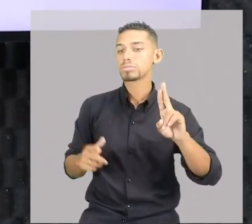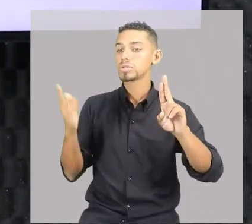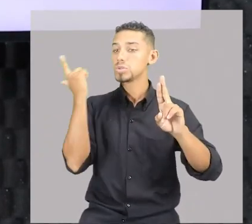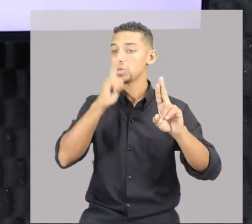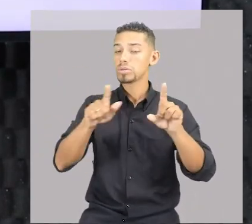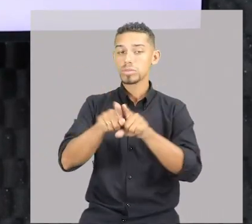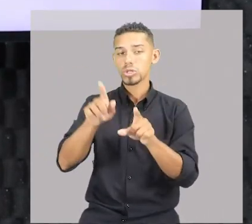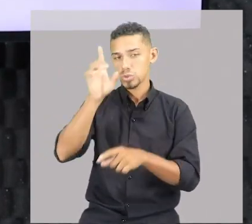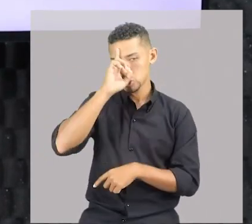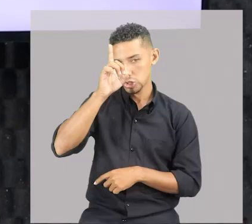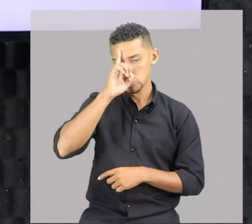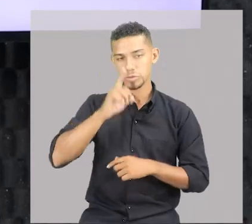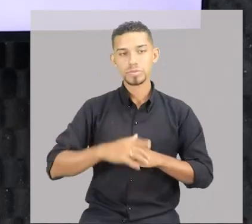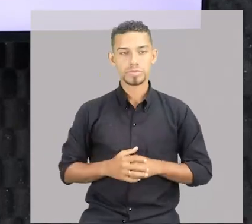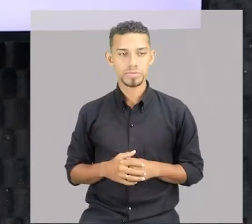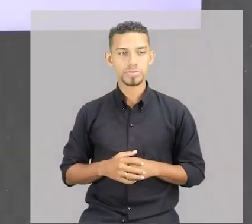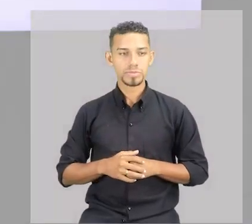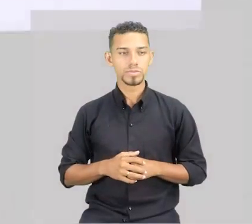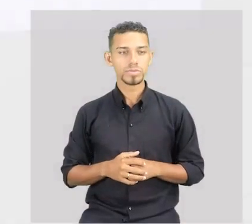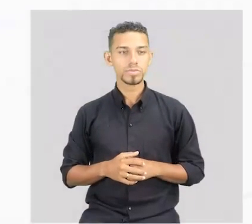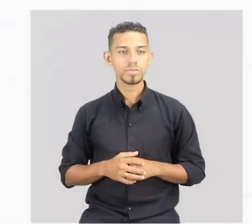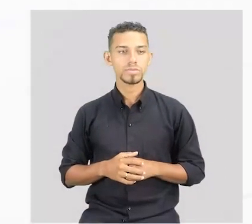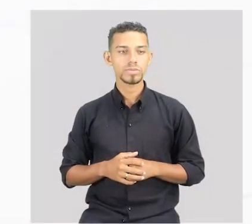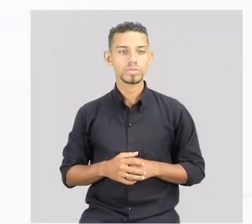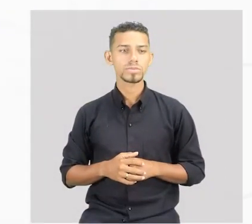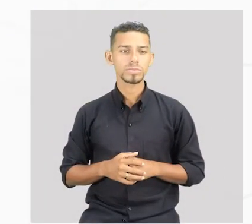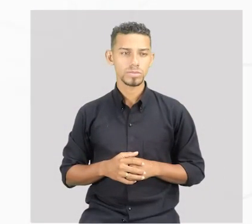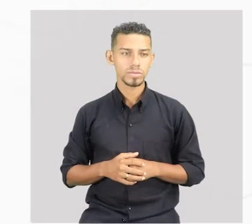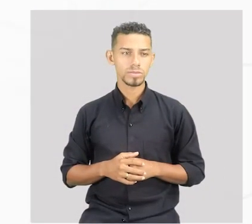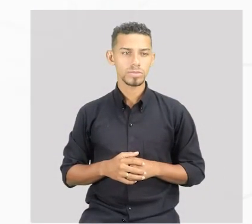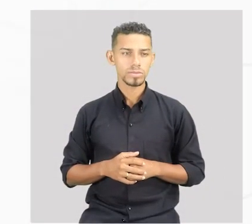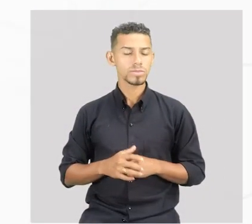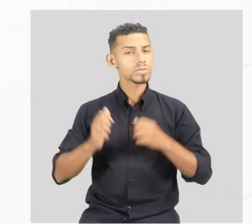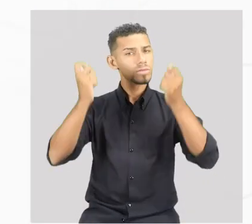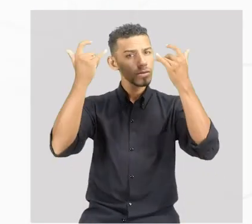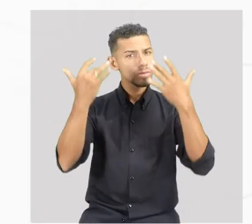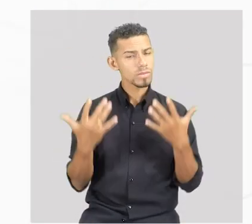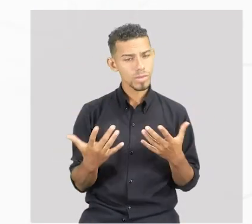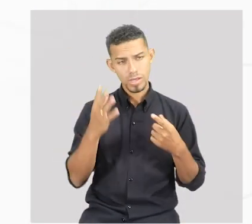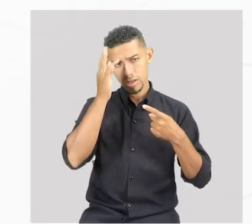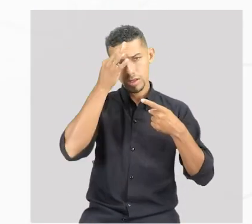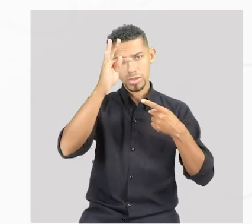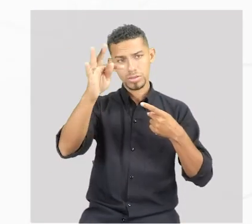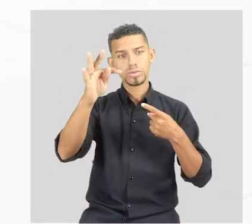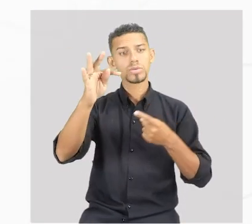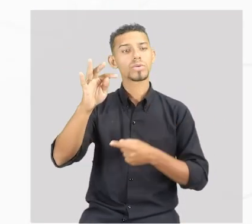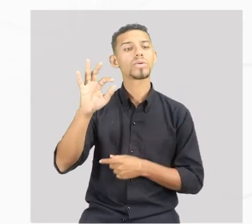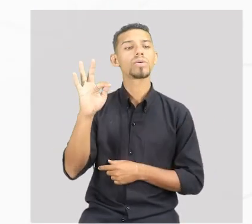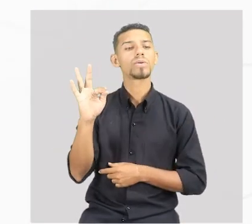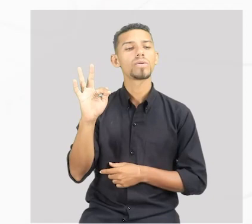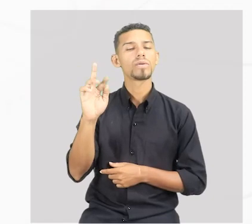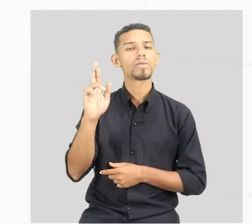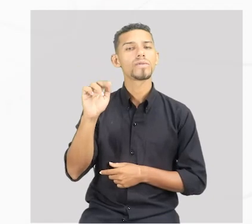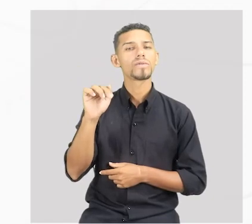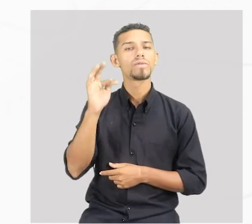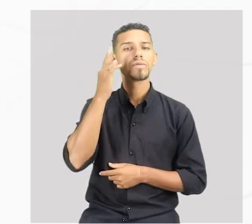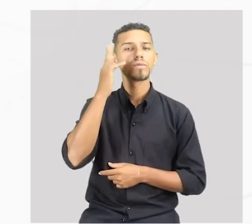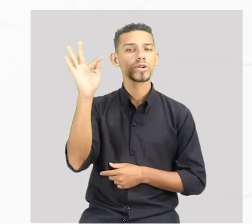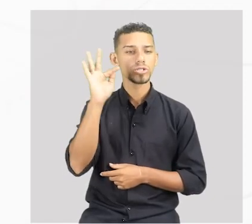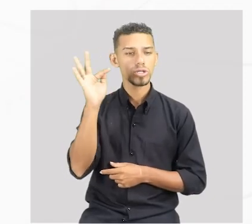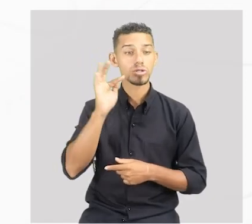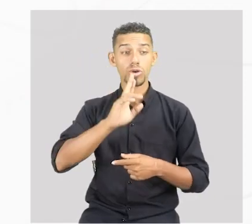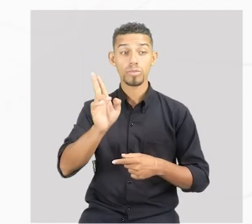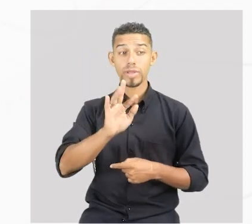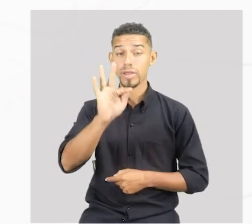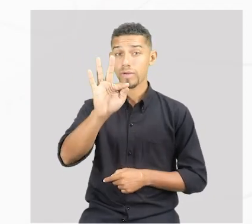ali do nosso cotidiano. E aí eu vou falar para vocês de um teórico francês chamado Félix Guattari.